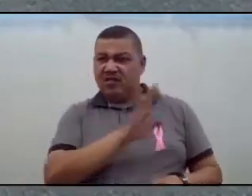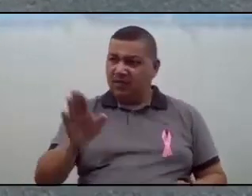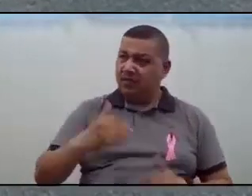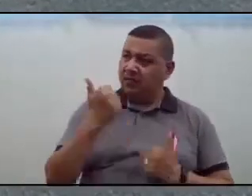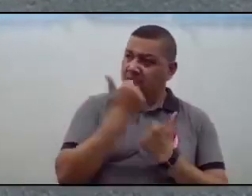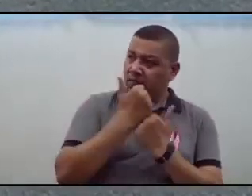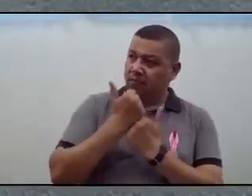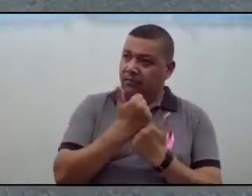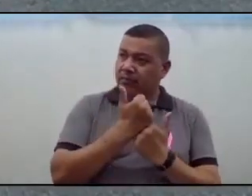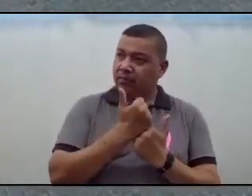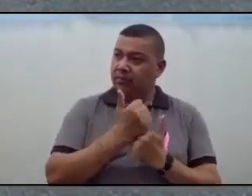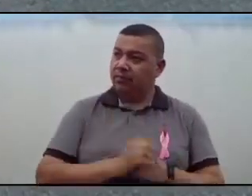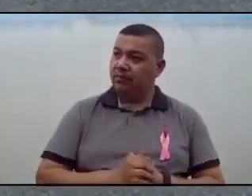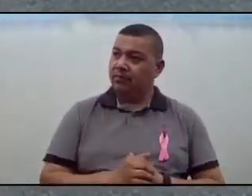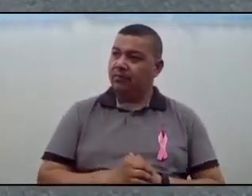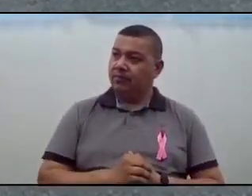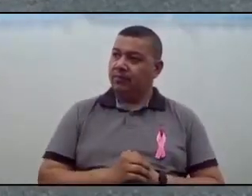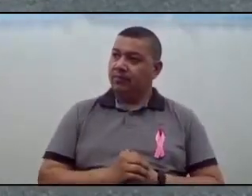nos